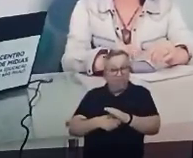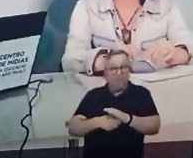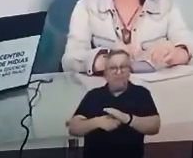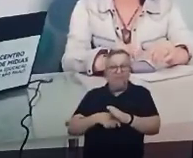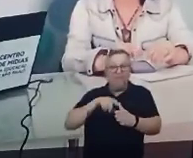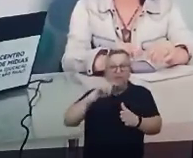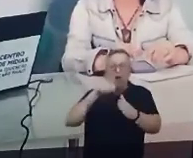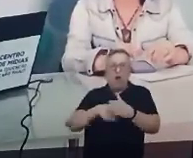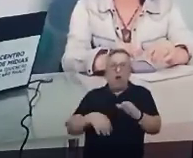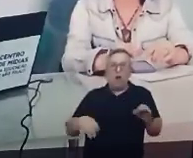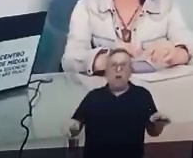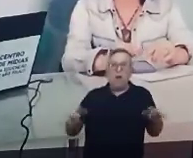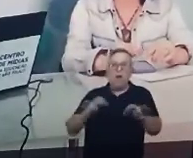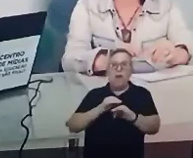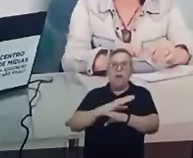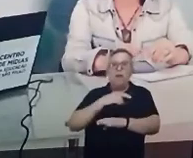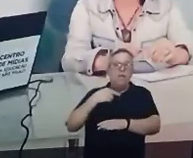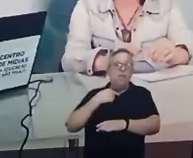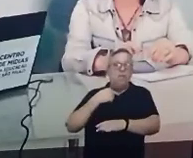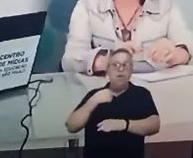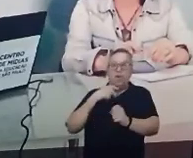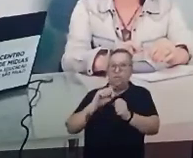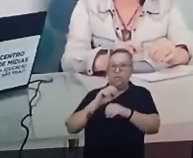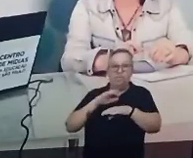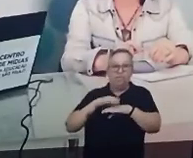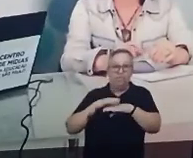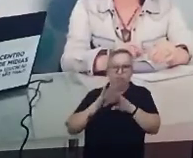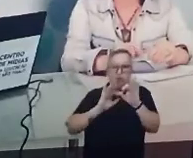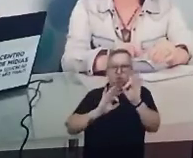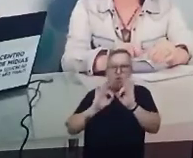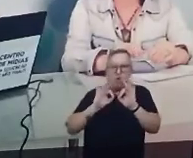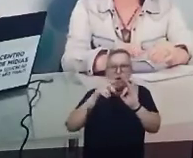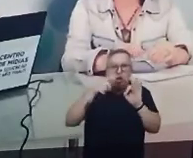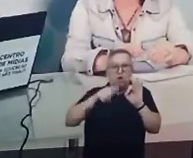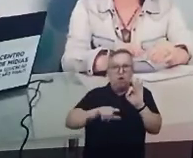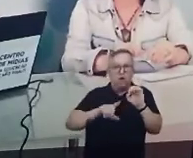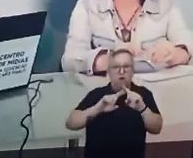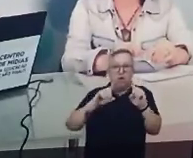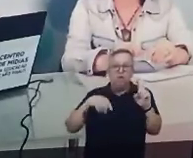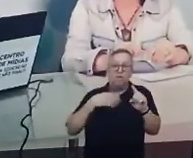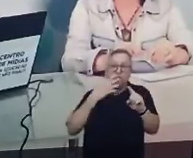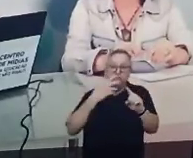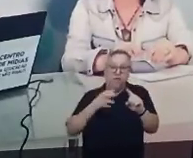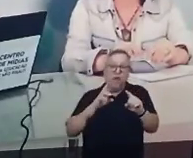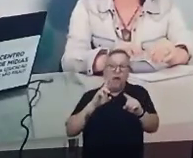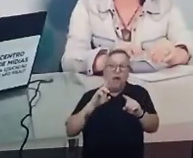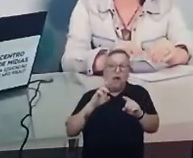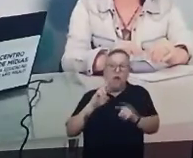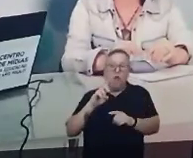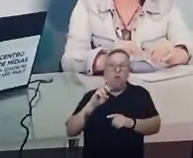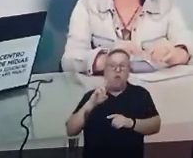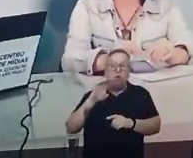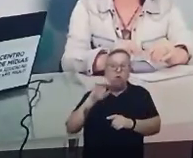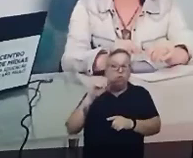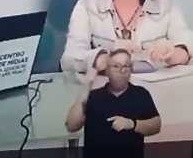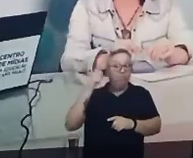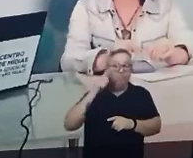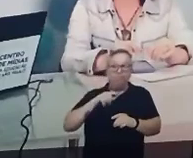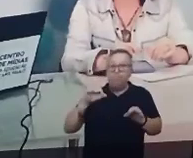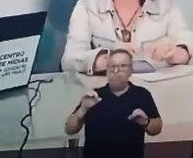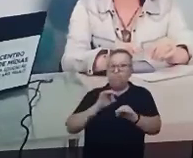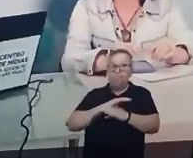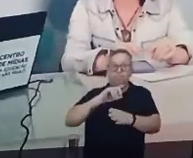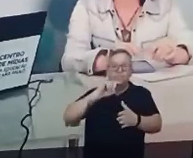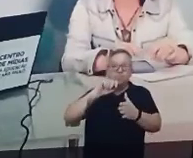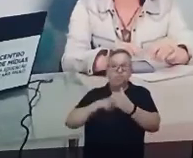Inscrição finalizada não pode ser editada. E quando a gente entra com recurso, também não consigo finalizar a inscrição antes de